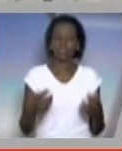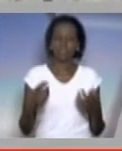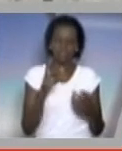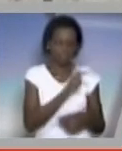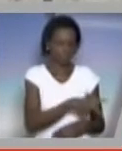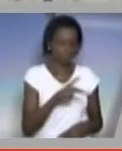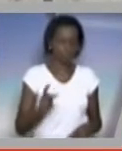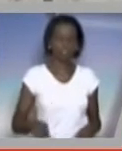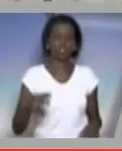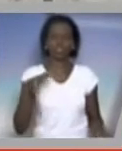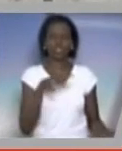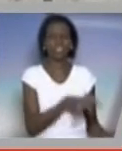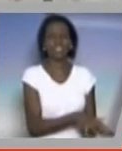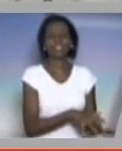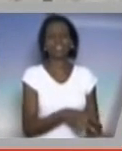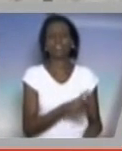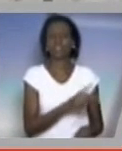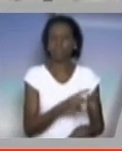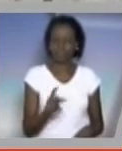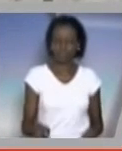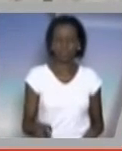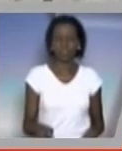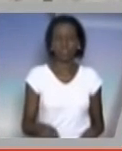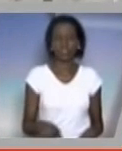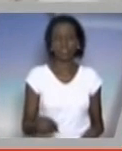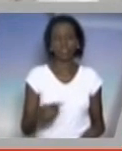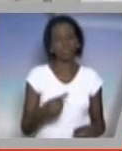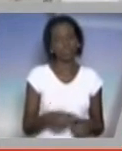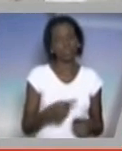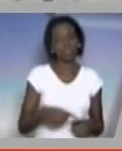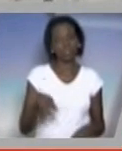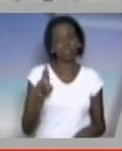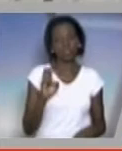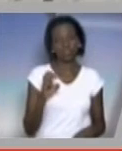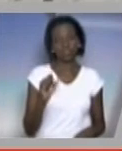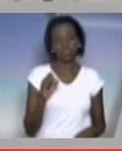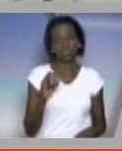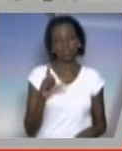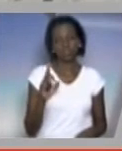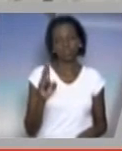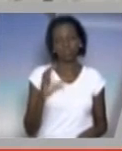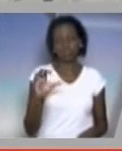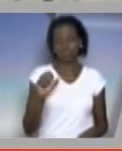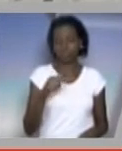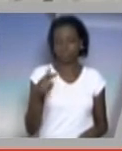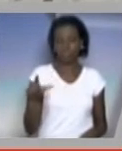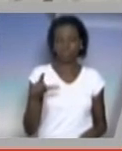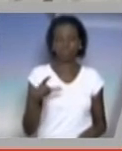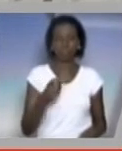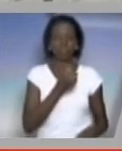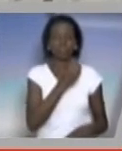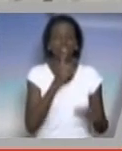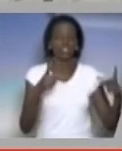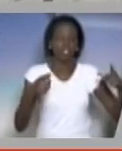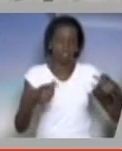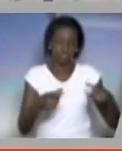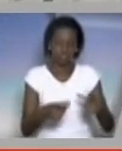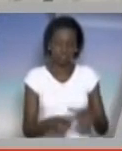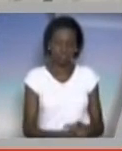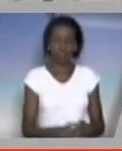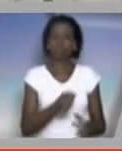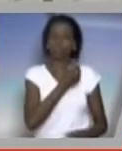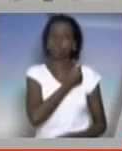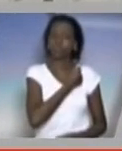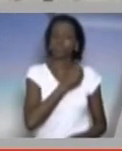pública. Essa resolução, ela reduz o número de coordenadores pedagógicos nas